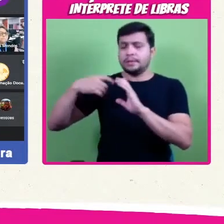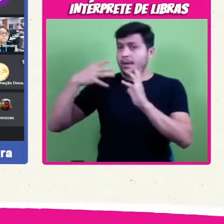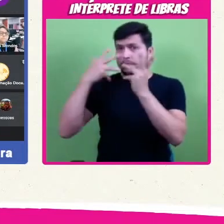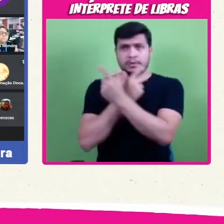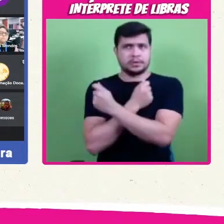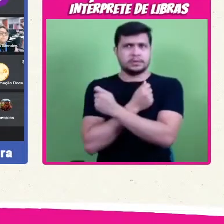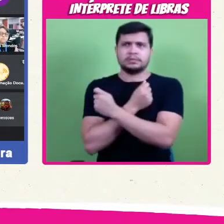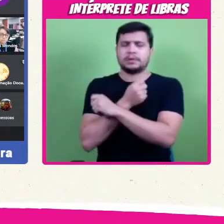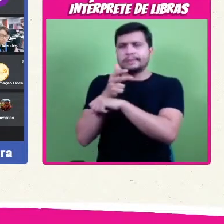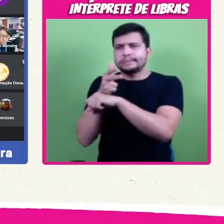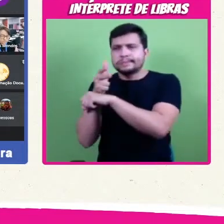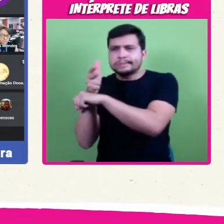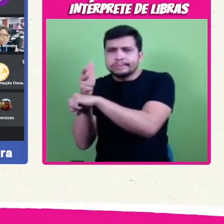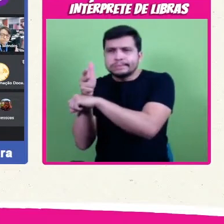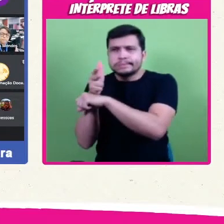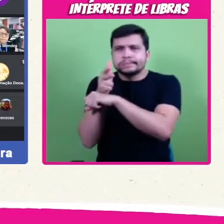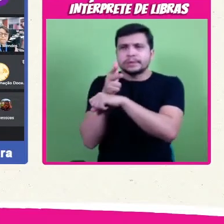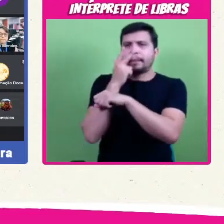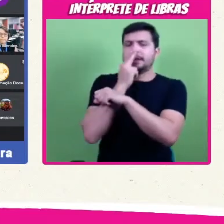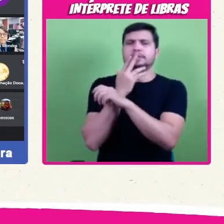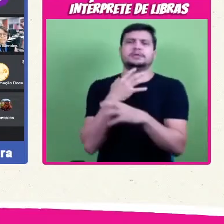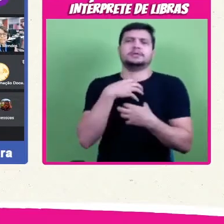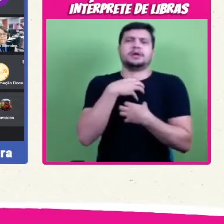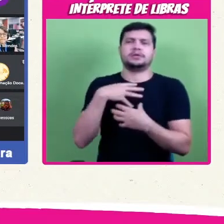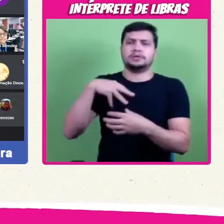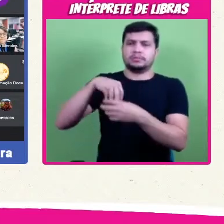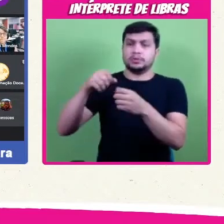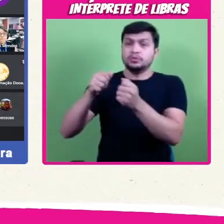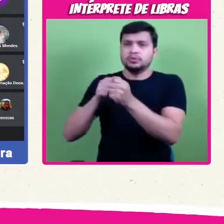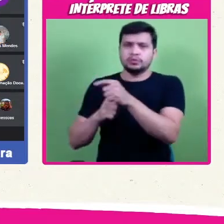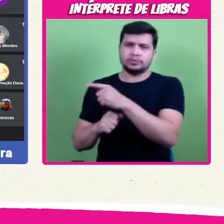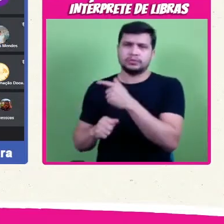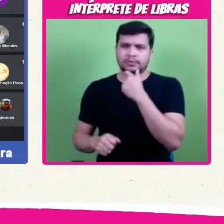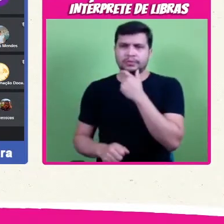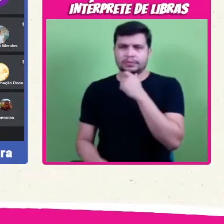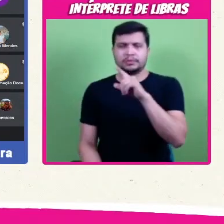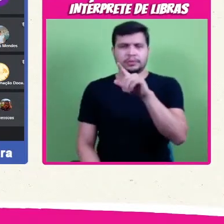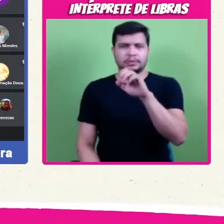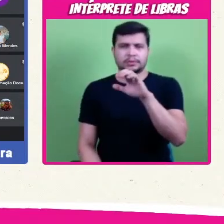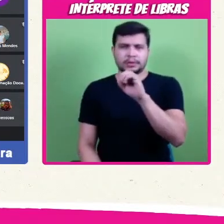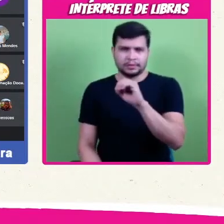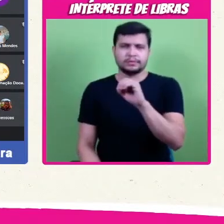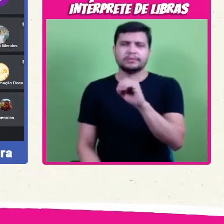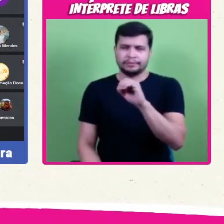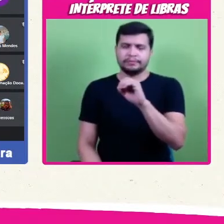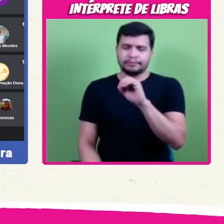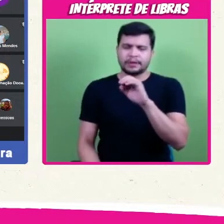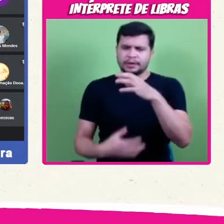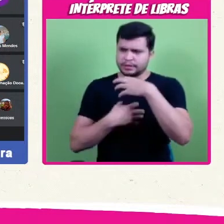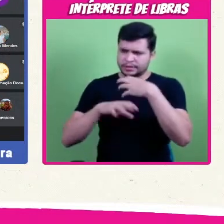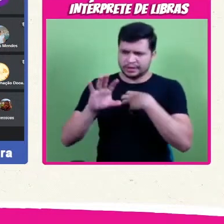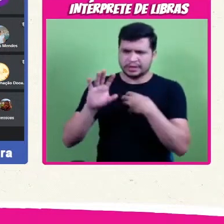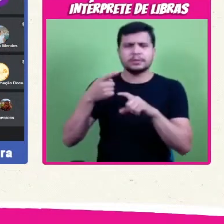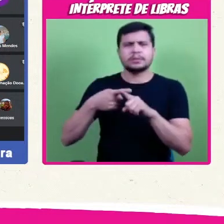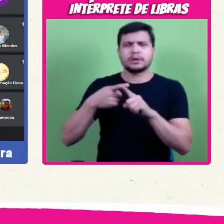sente dentro daquele quarto com aquele menino, né? Se sente ali porque eu acho que todos nós já estivemos